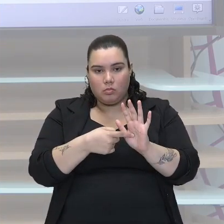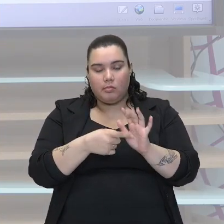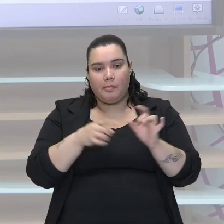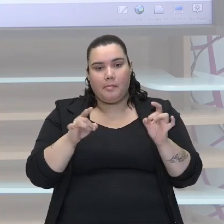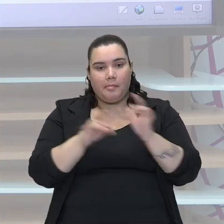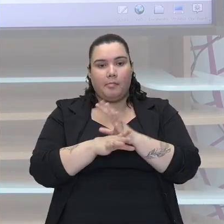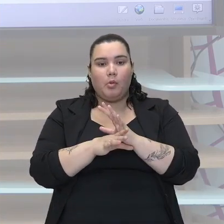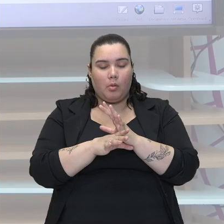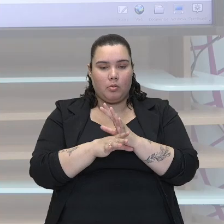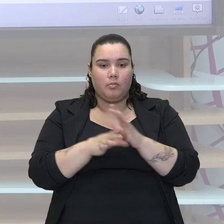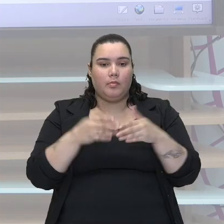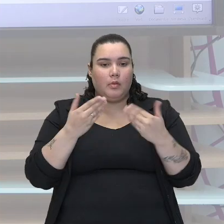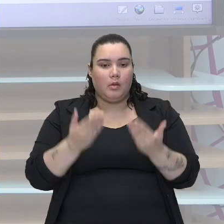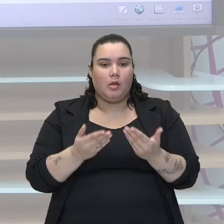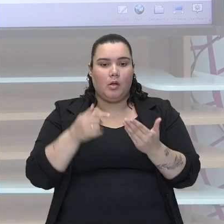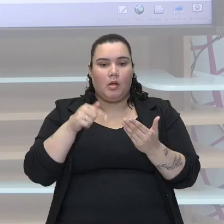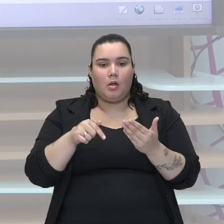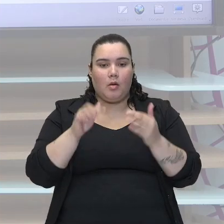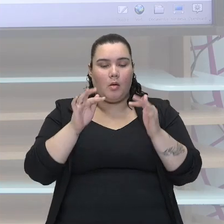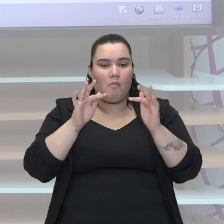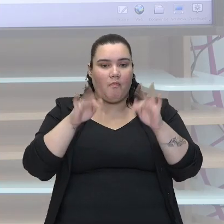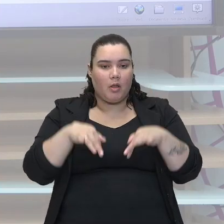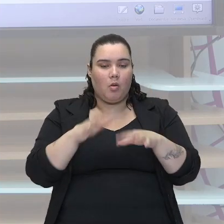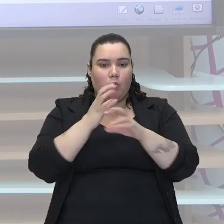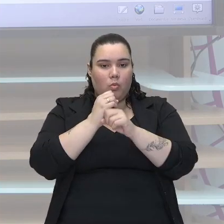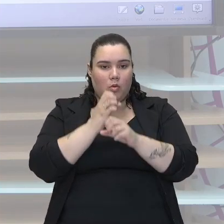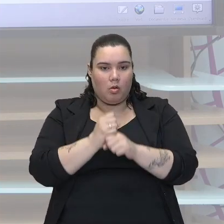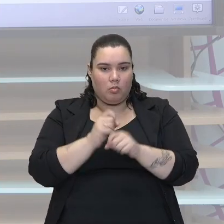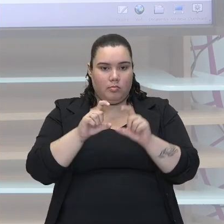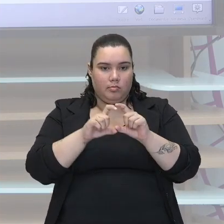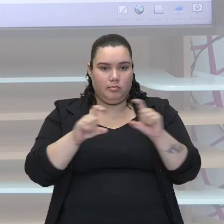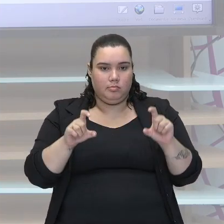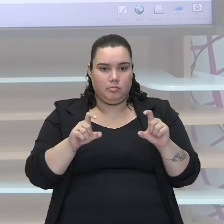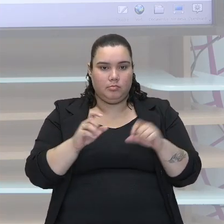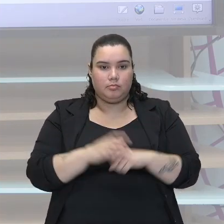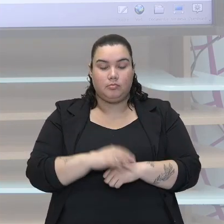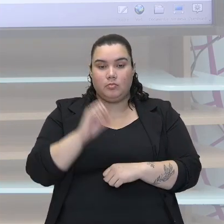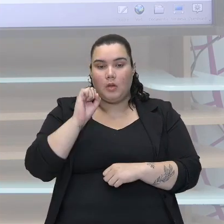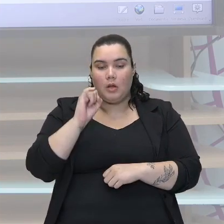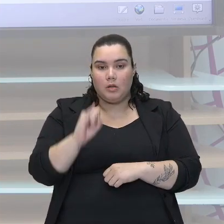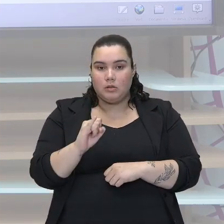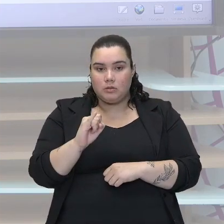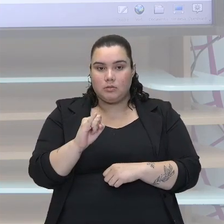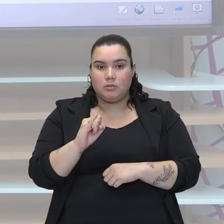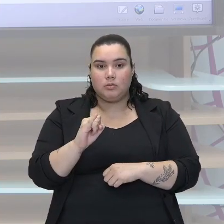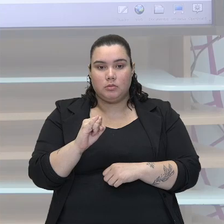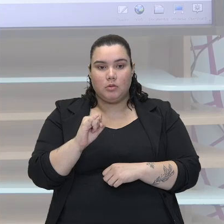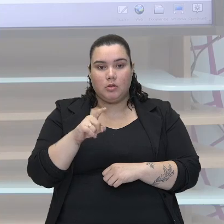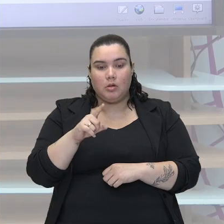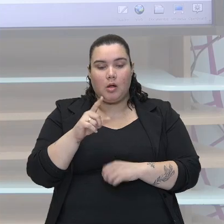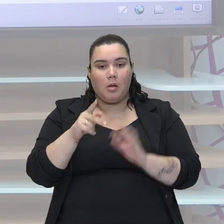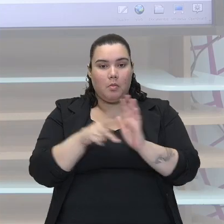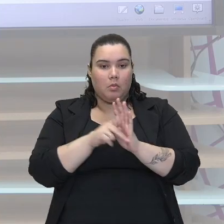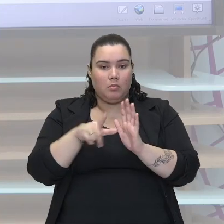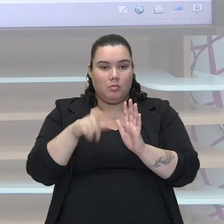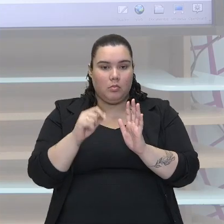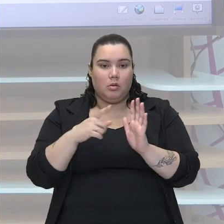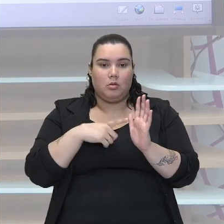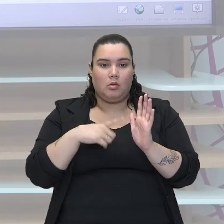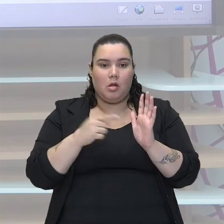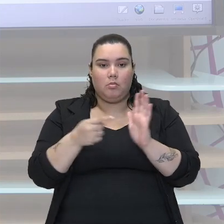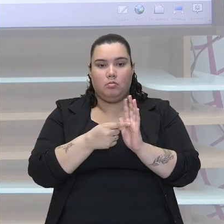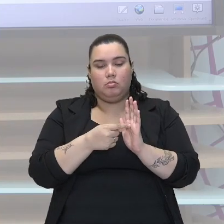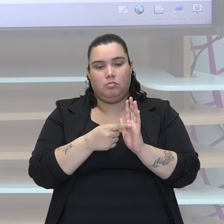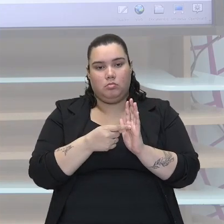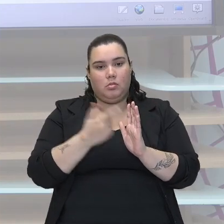soluções reais. Então, a questão termina já ali. Provavelmente, se for uma questão optativa, vai ter essa